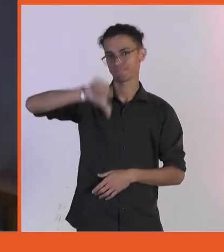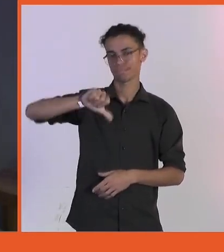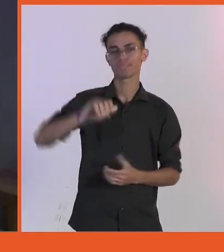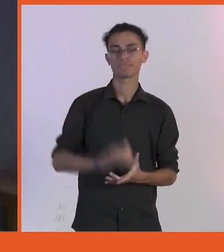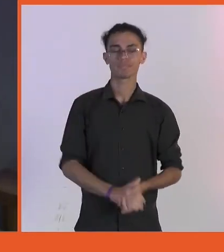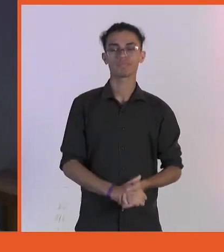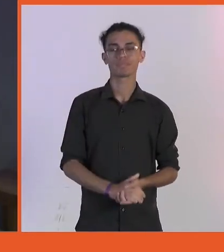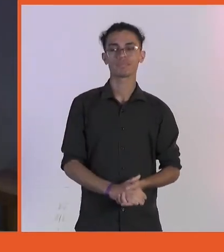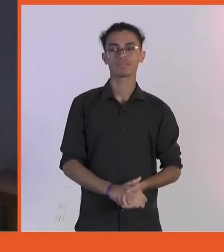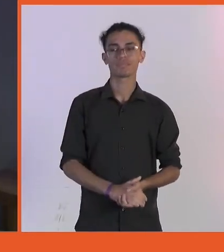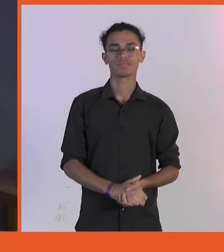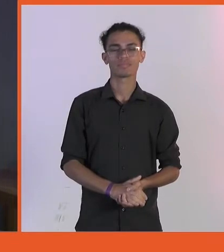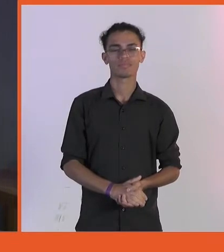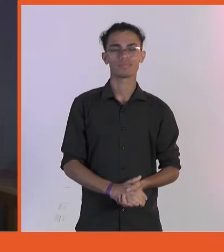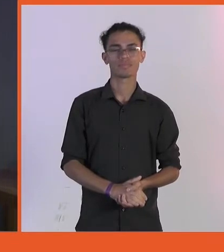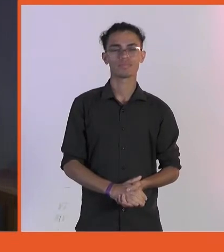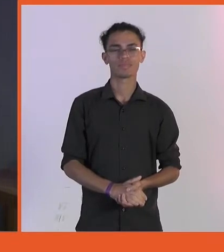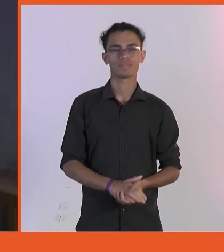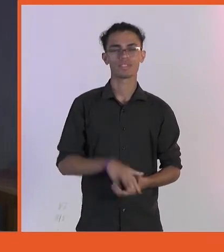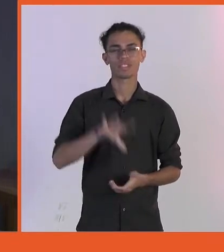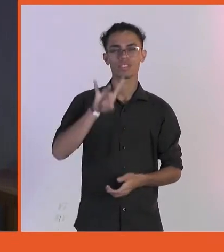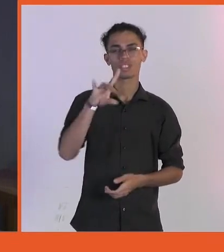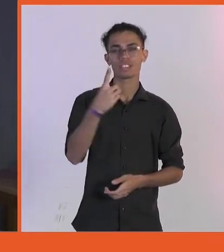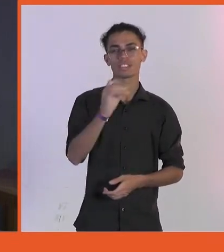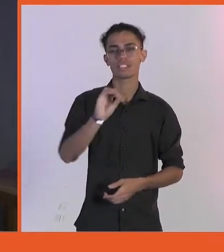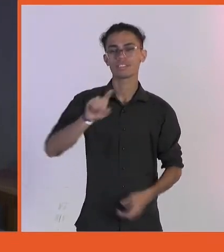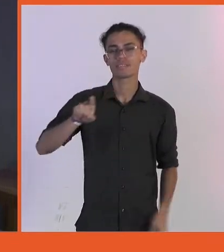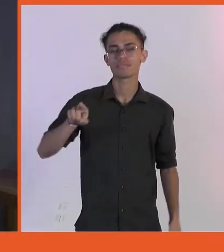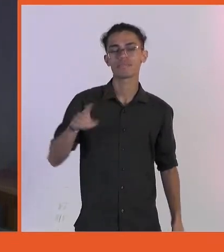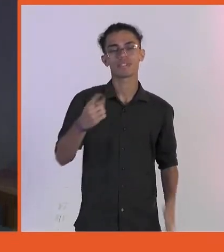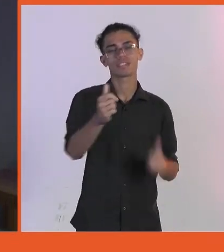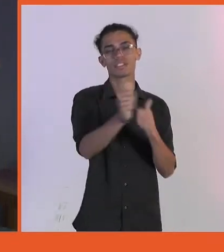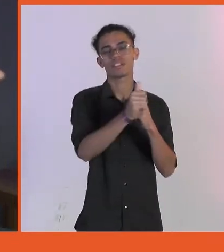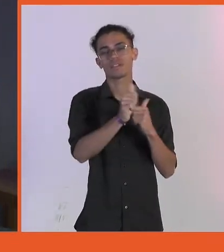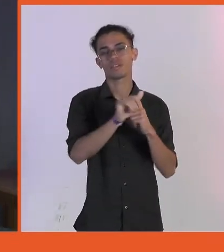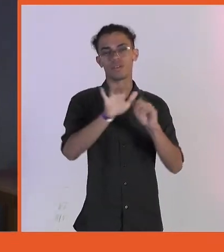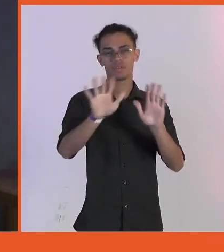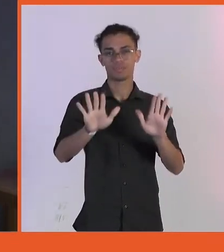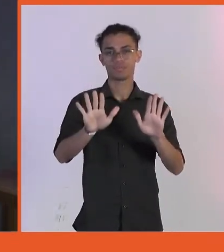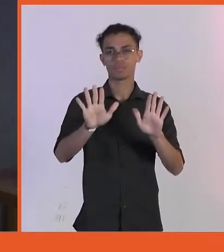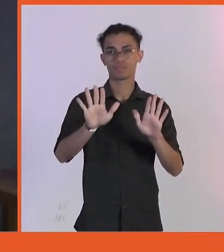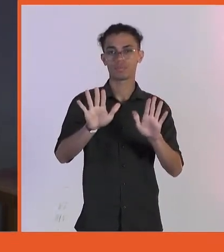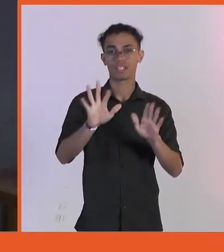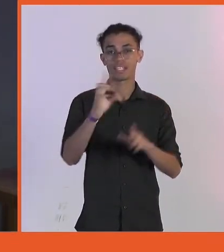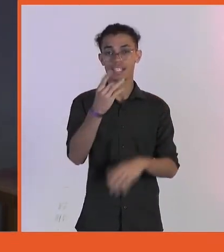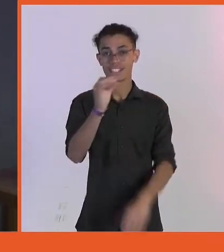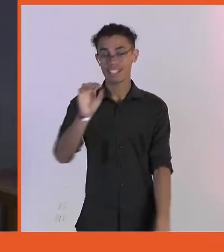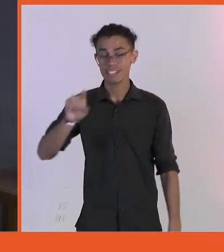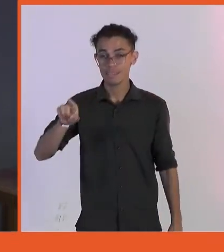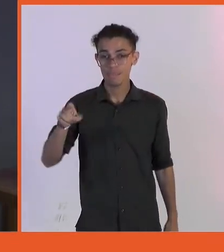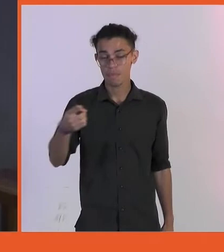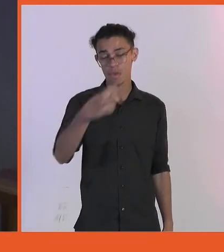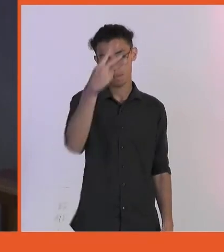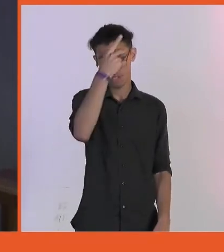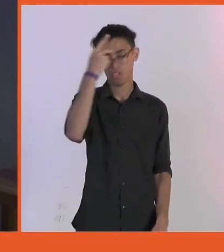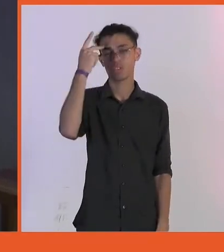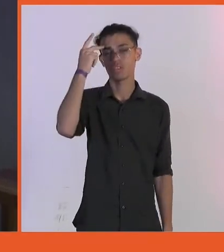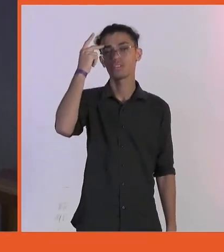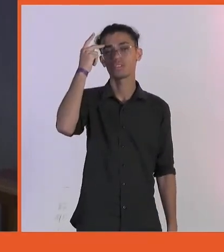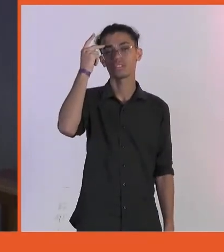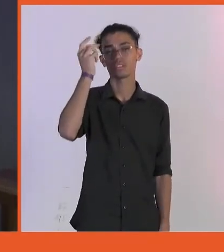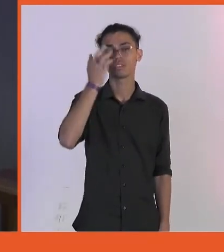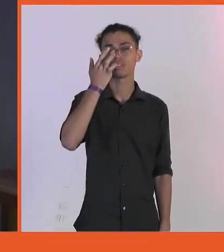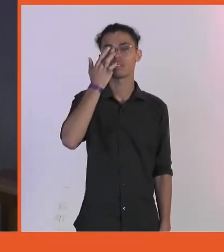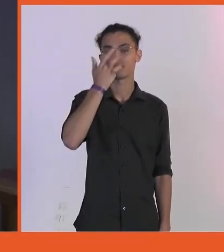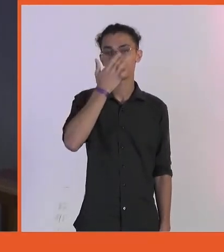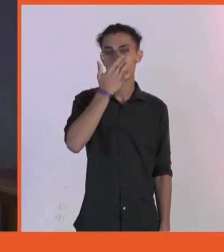de conteúdo. Ah, mas eu só tenho 10 mil seguidores no Instagram. Irmão, vem cá. Você tem noção do que são 10 mil pessoas que foram lá